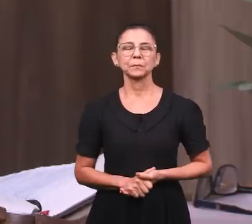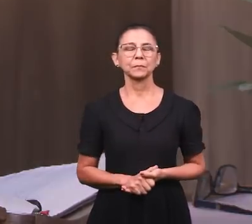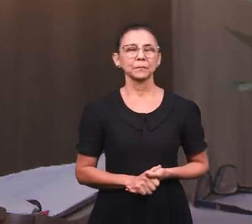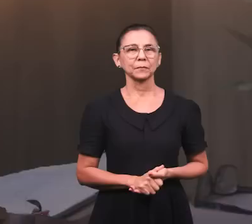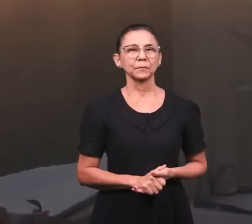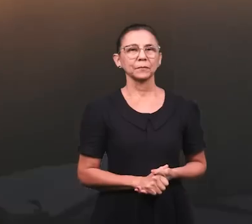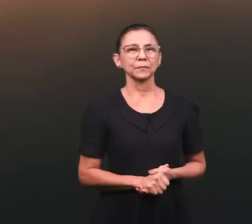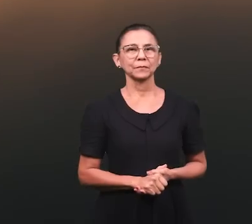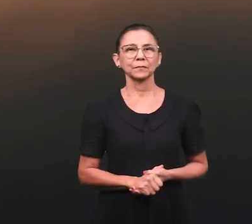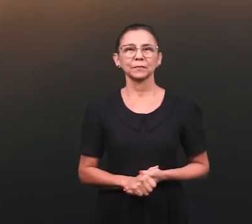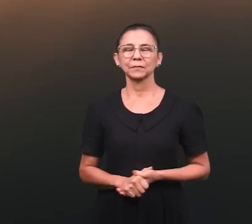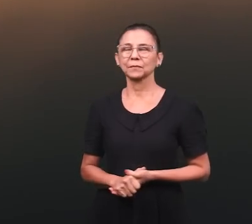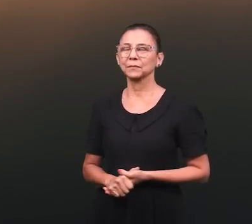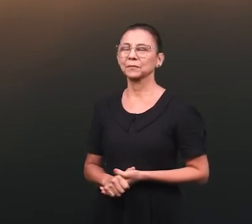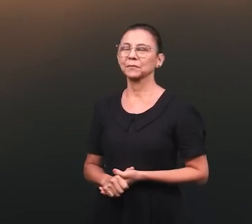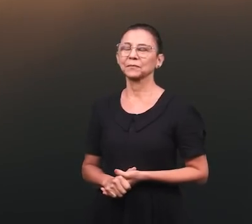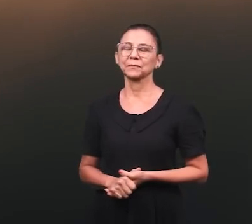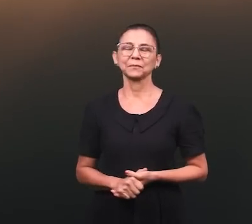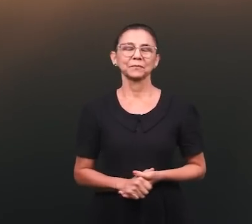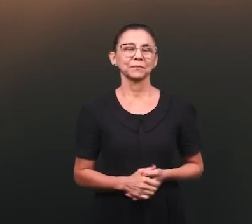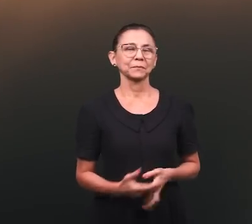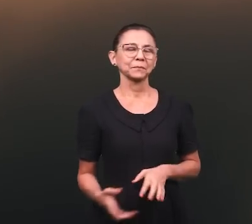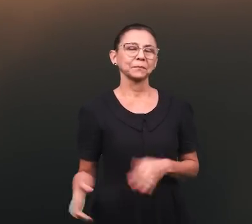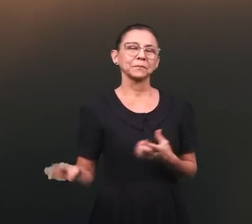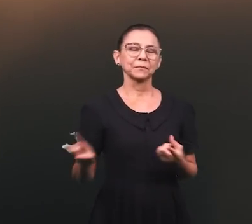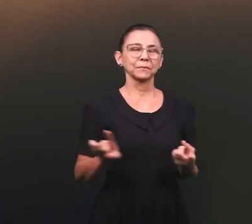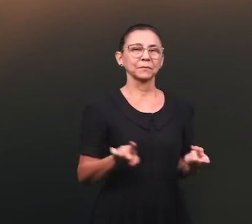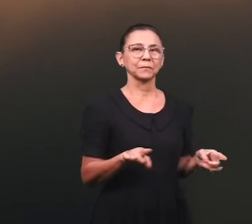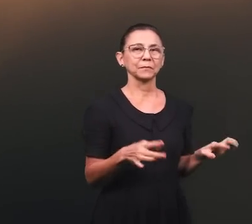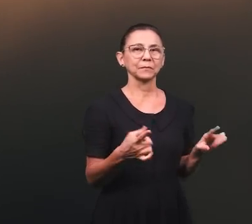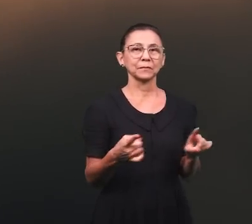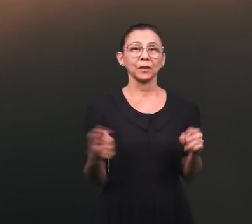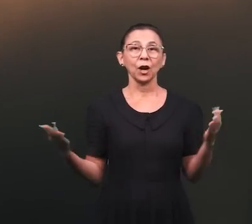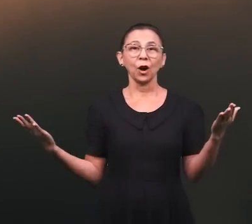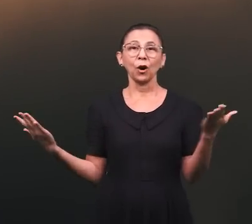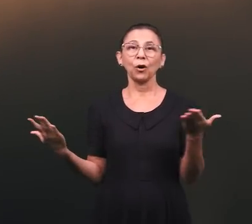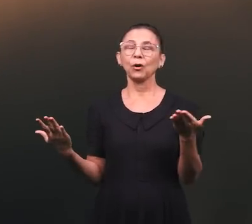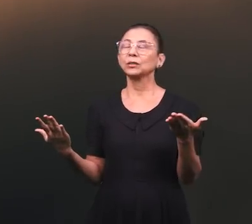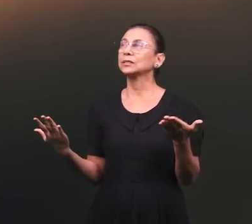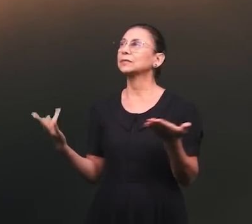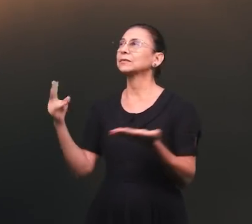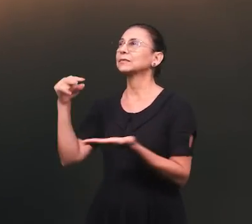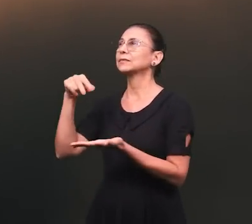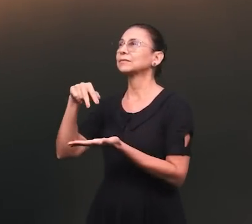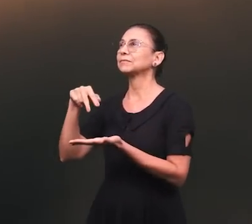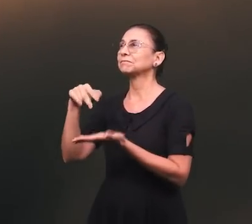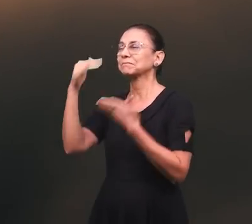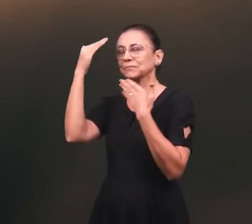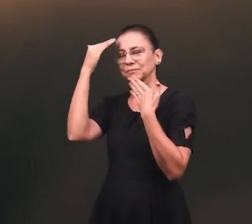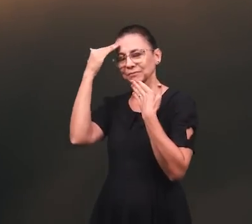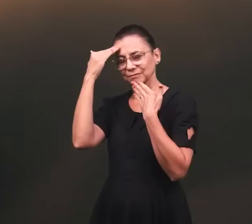Senhor. Hoje quero somente agradecer a